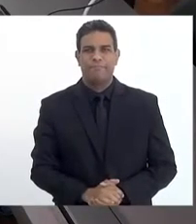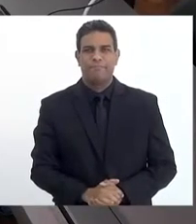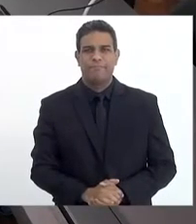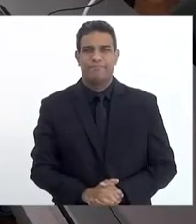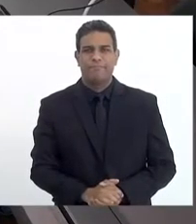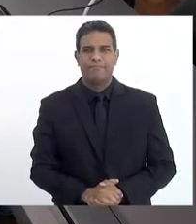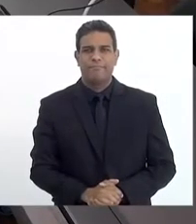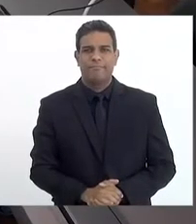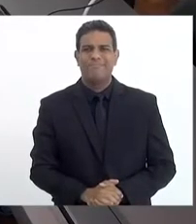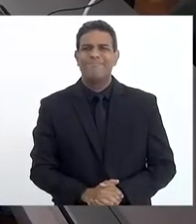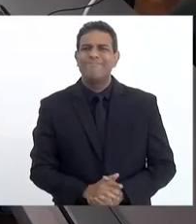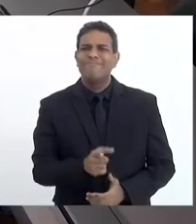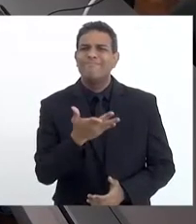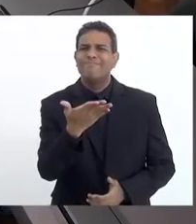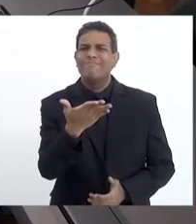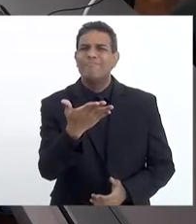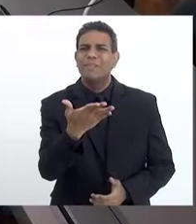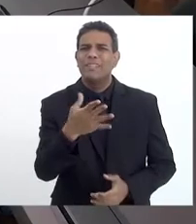Essa emenda está errada.